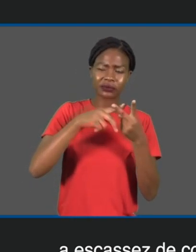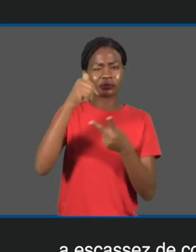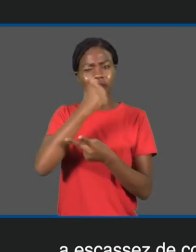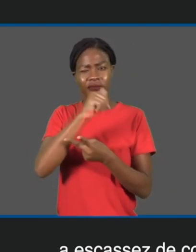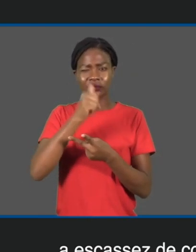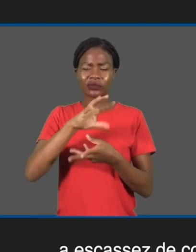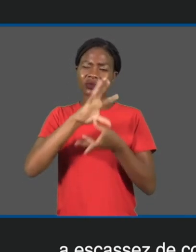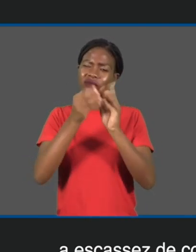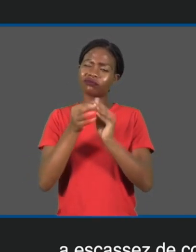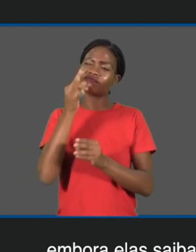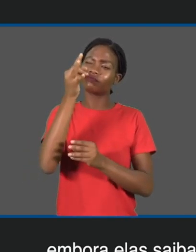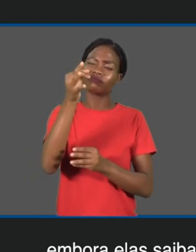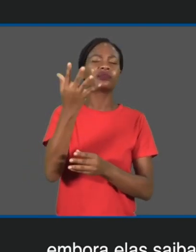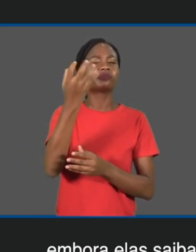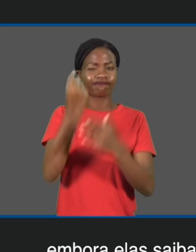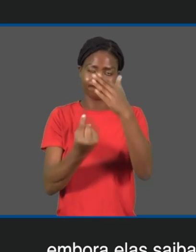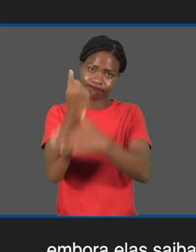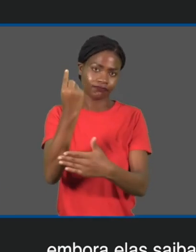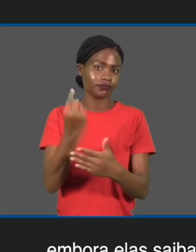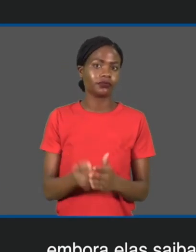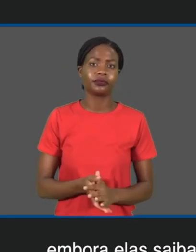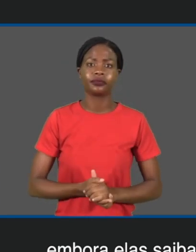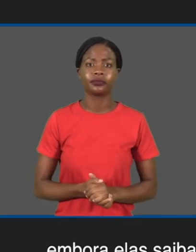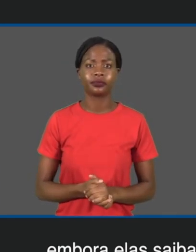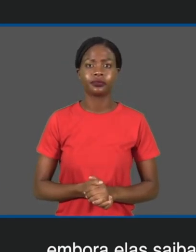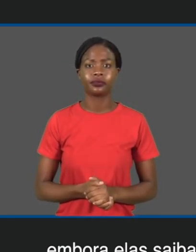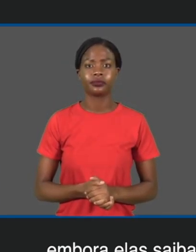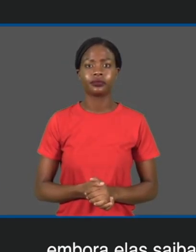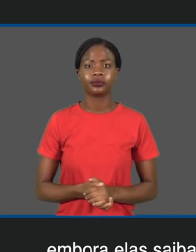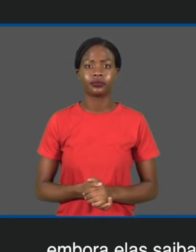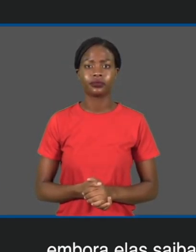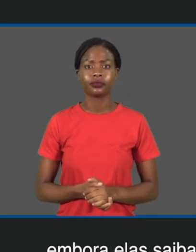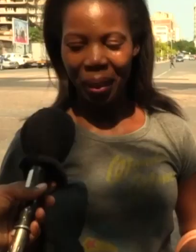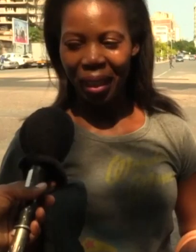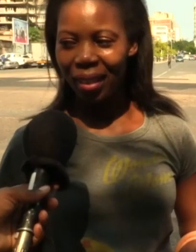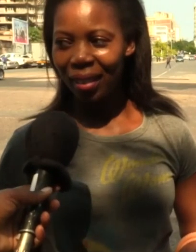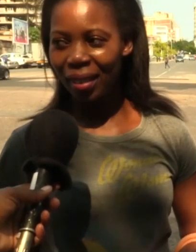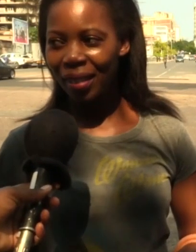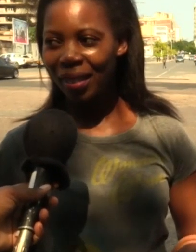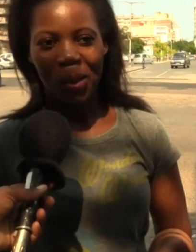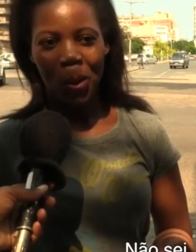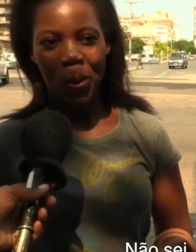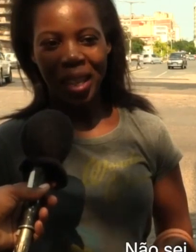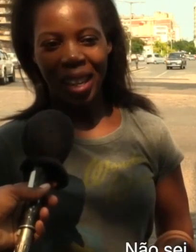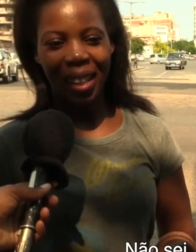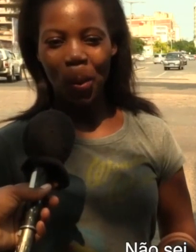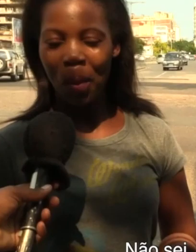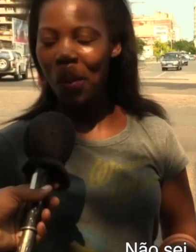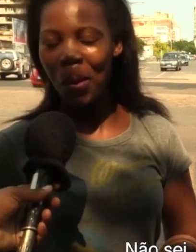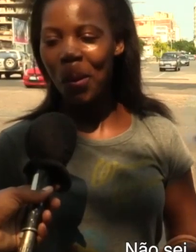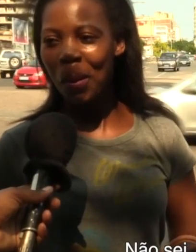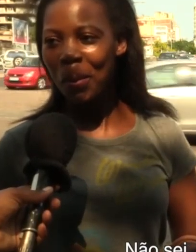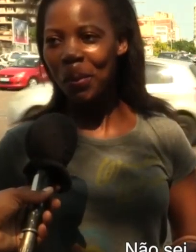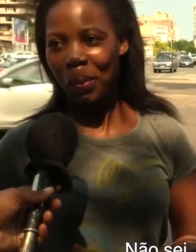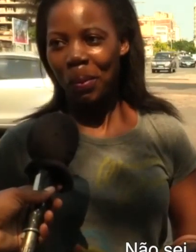tabaco durante a gravidez embora elas saibam que é prejudicial à saúde da criança. eu estou achar que não